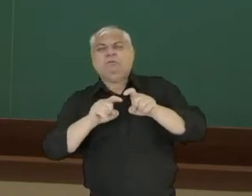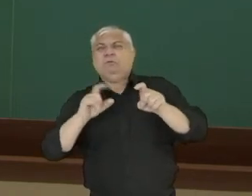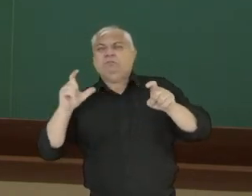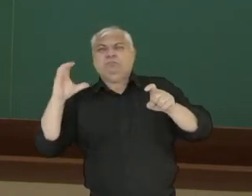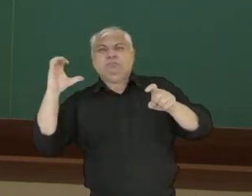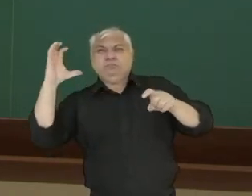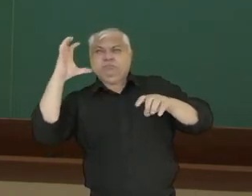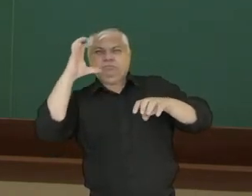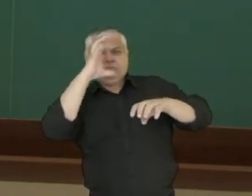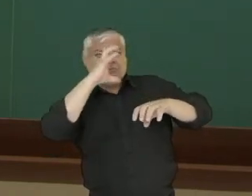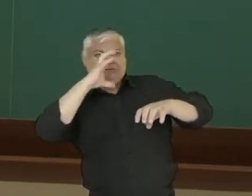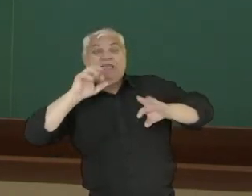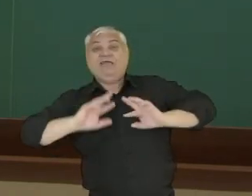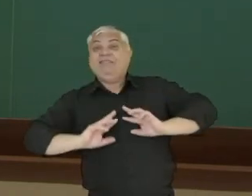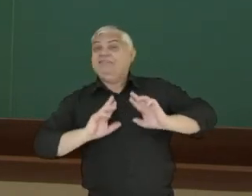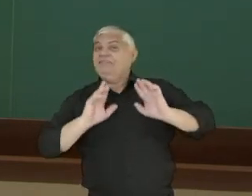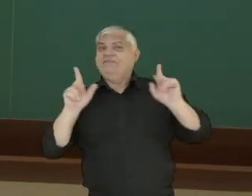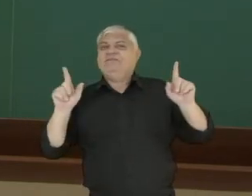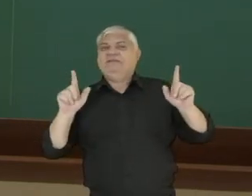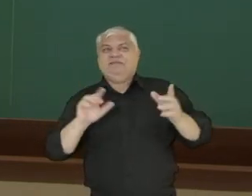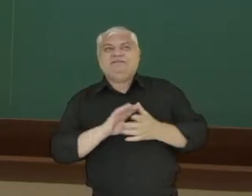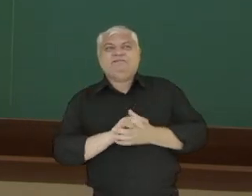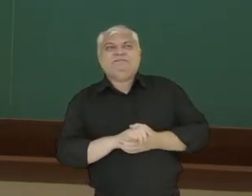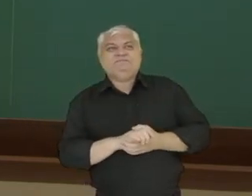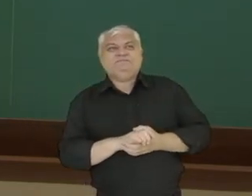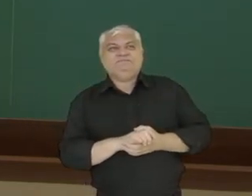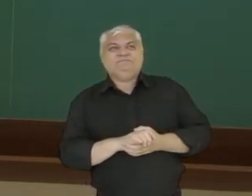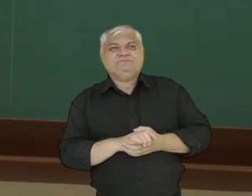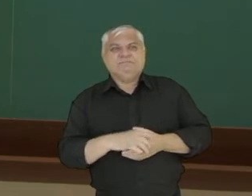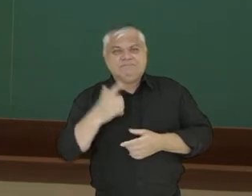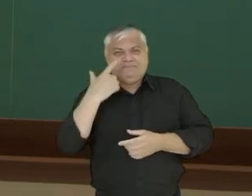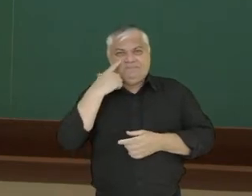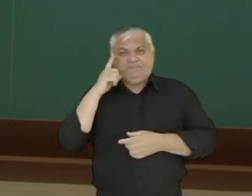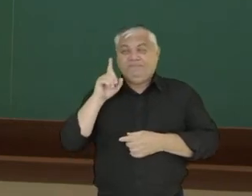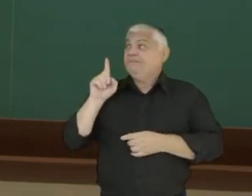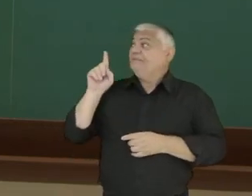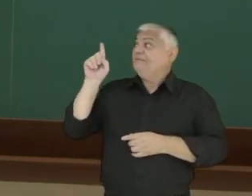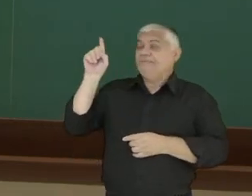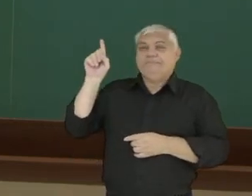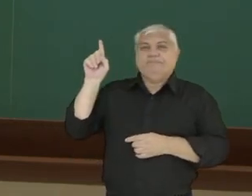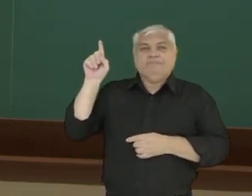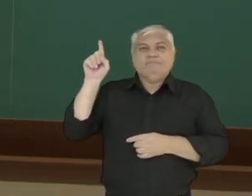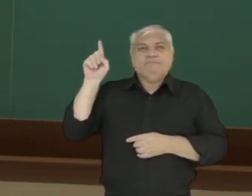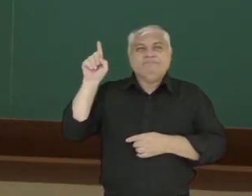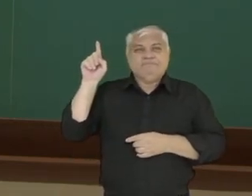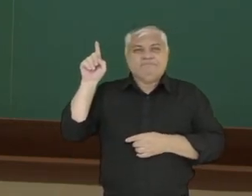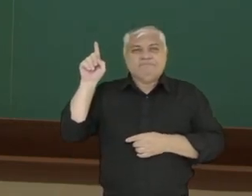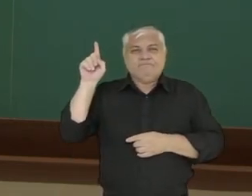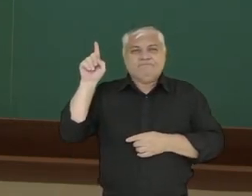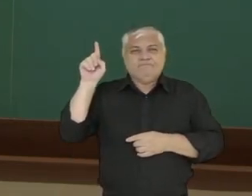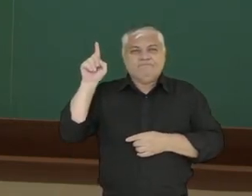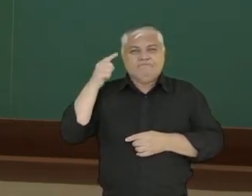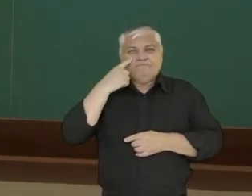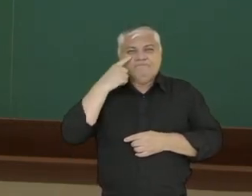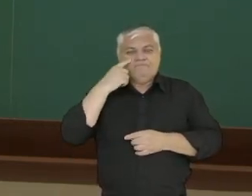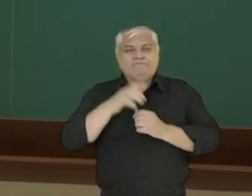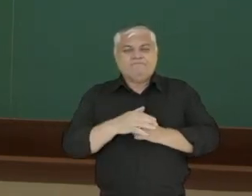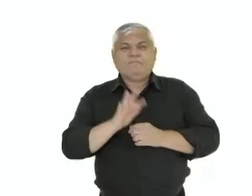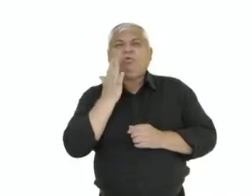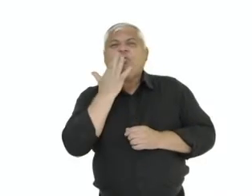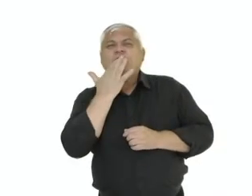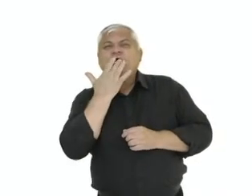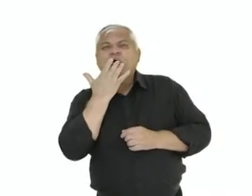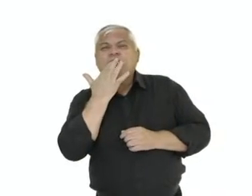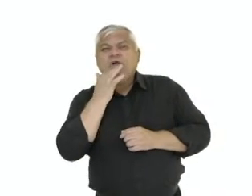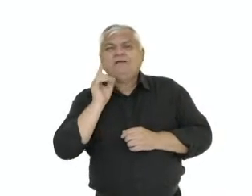diferente de perceber a superfície do planeta. E aqui a gente consegue ver, na imagem do lado direito da sua tela,